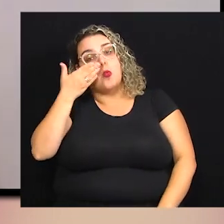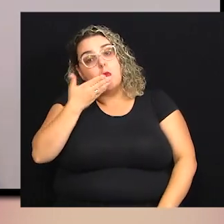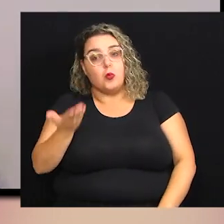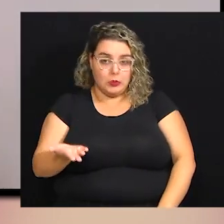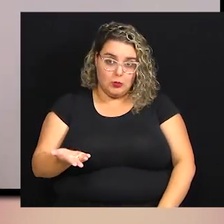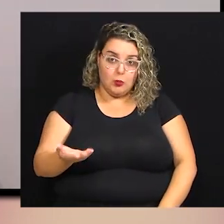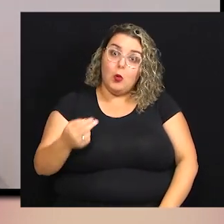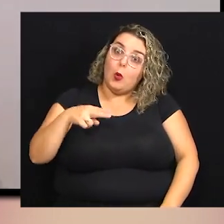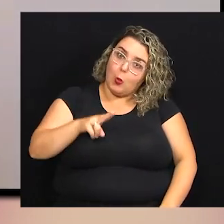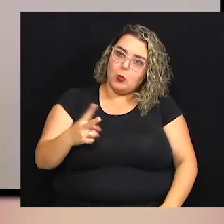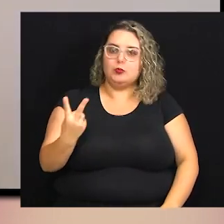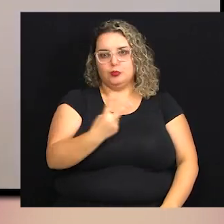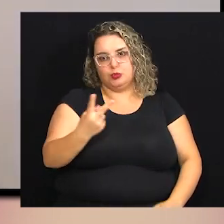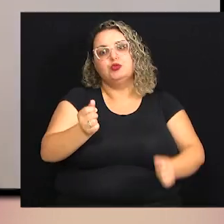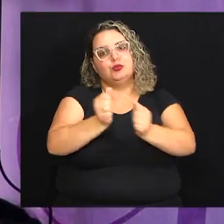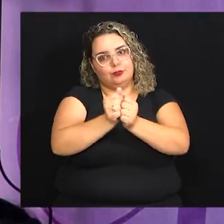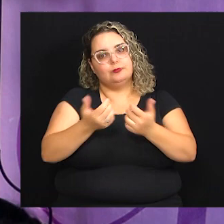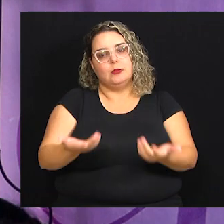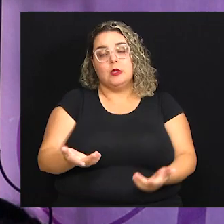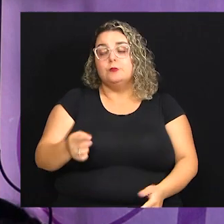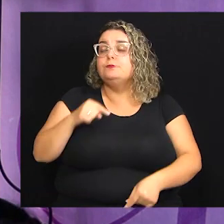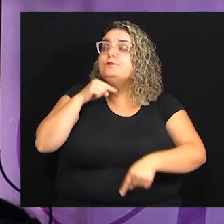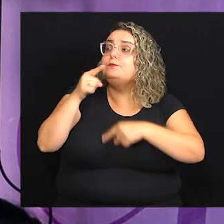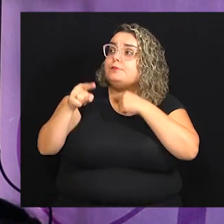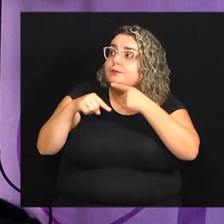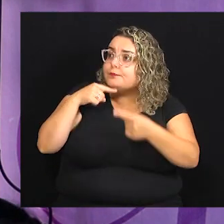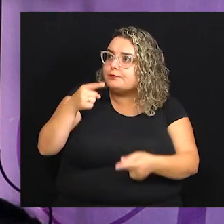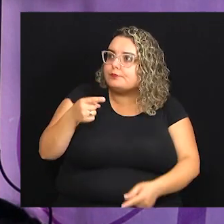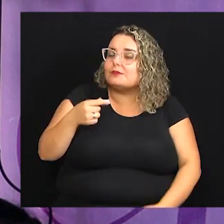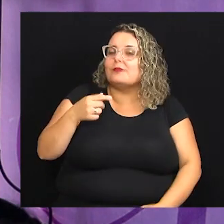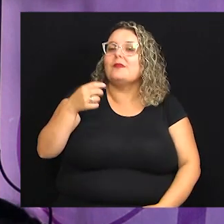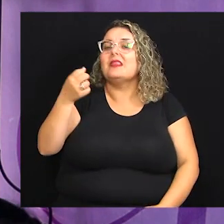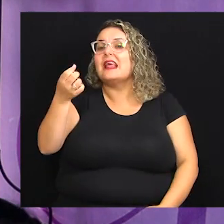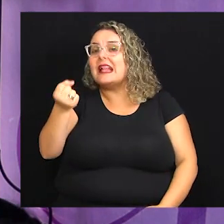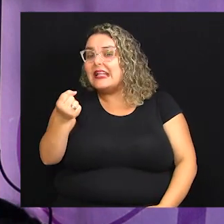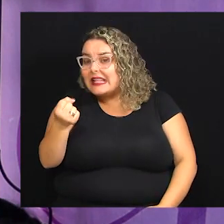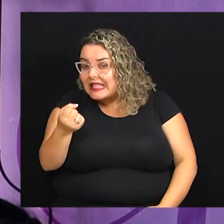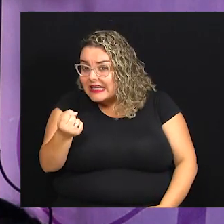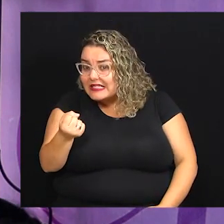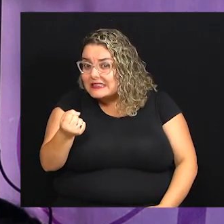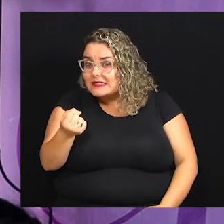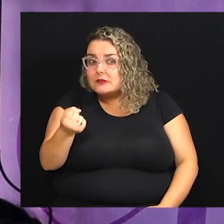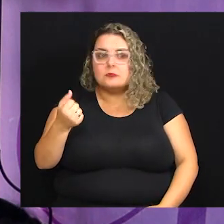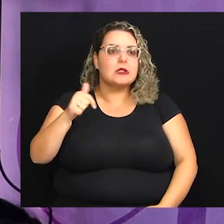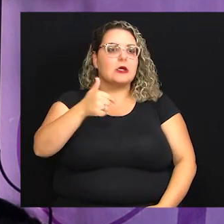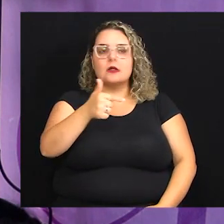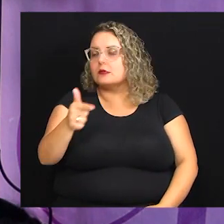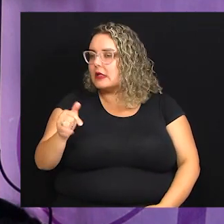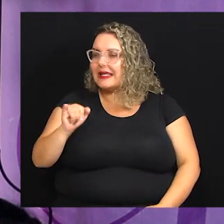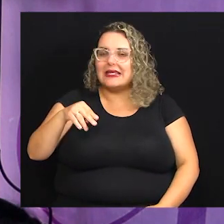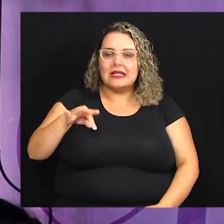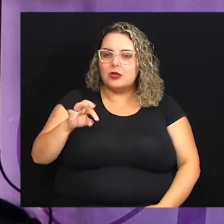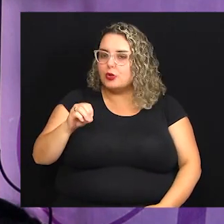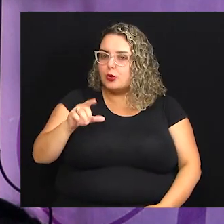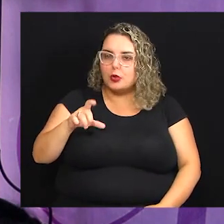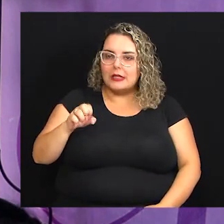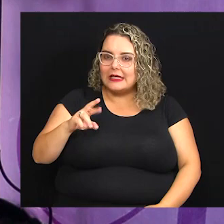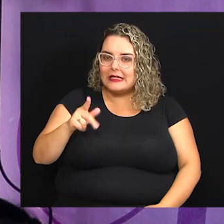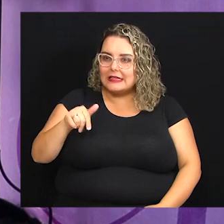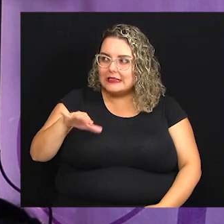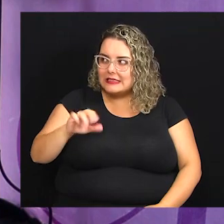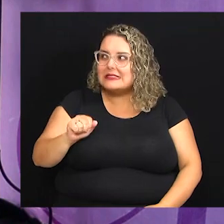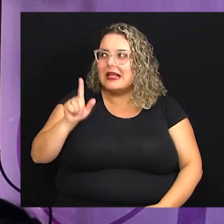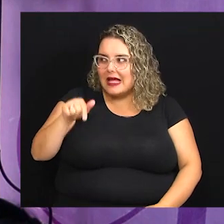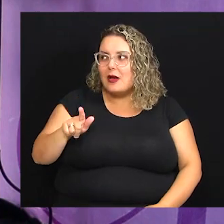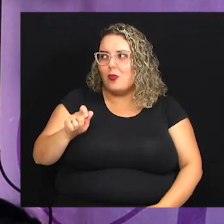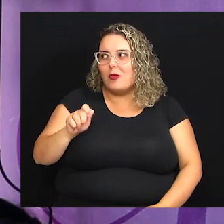muito açúcar, ou com os dois. Uma dúvida que eu tenho aqui, leite, mesmo para quem não tem intolerância à lactose, o leite